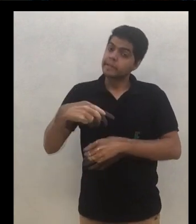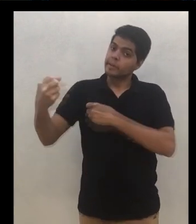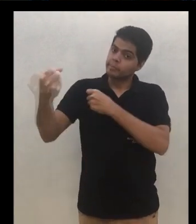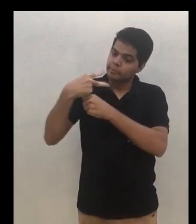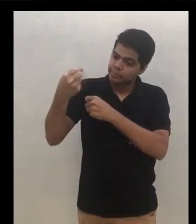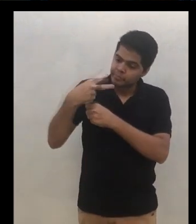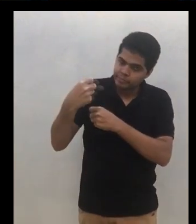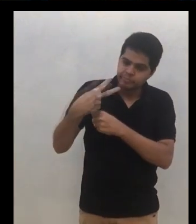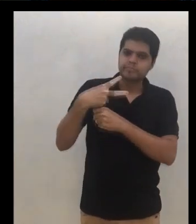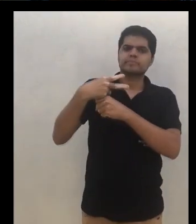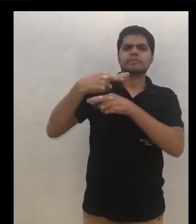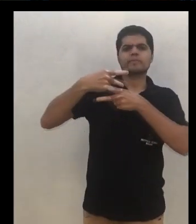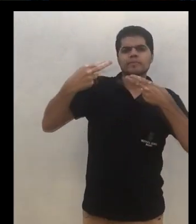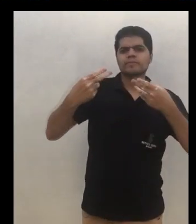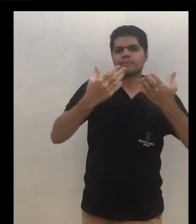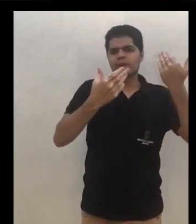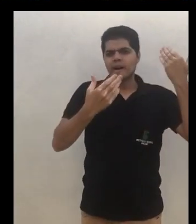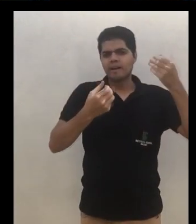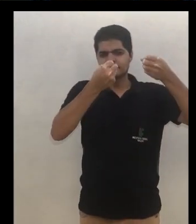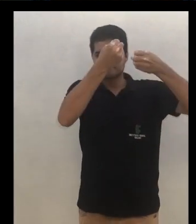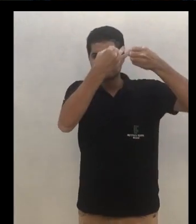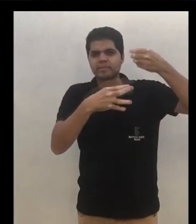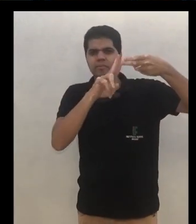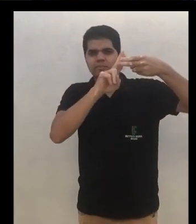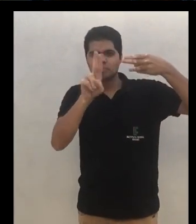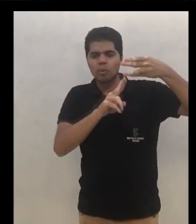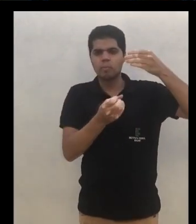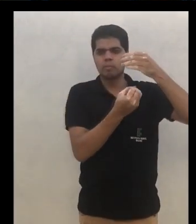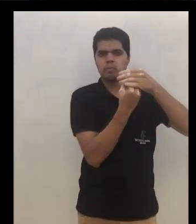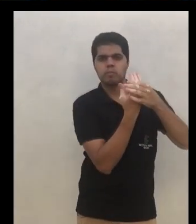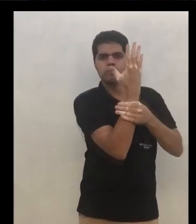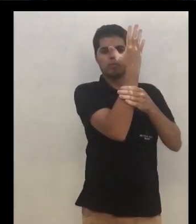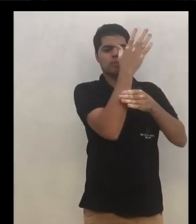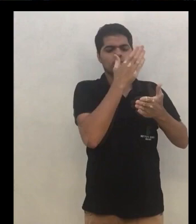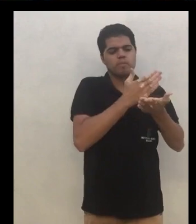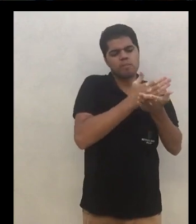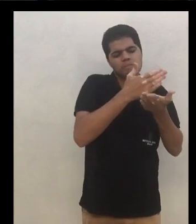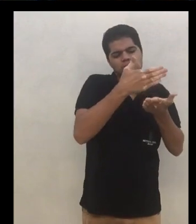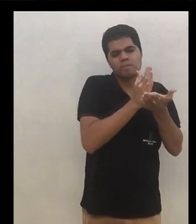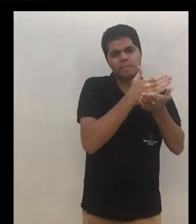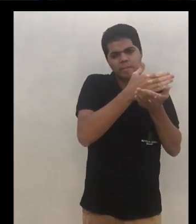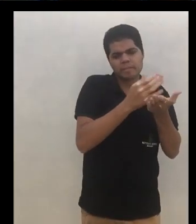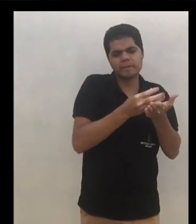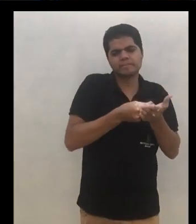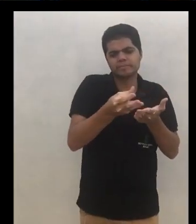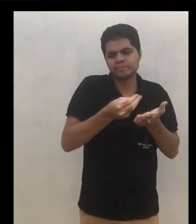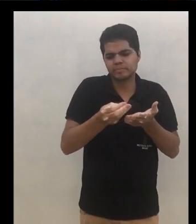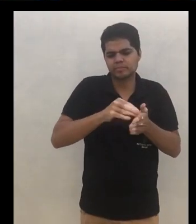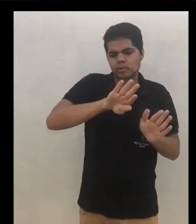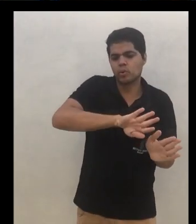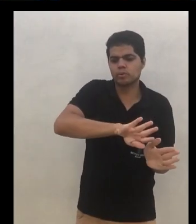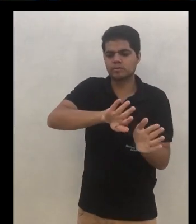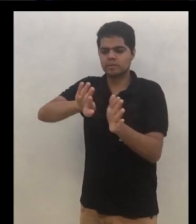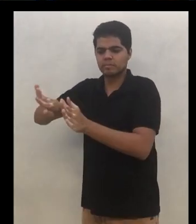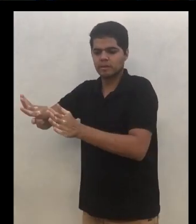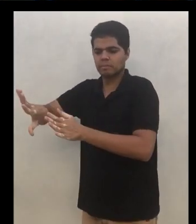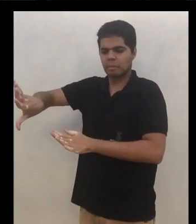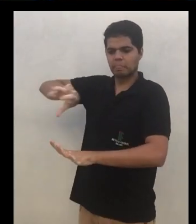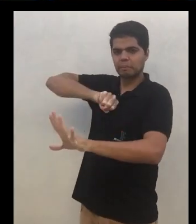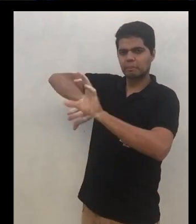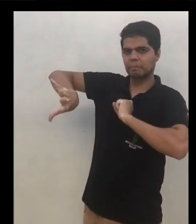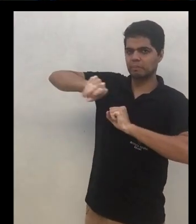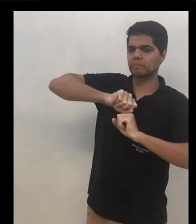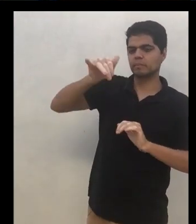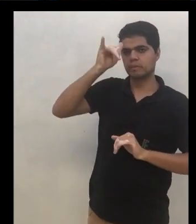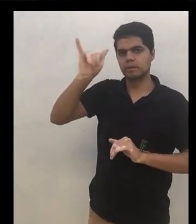né? A terramicina, a bezetacil, fitoterápico, a planta mesmo, tá? Separe esses animais para não contaminar os demais. A cólera